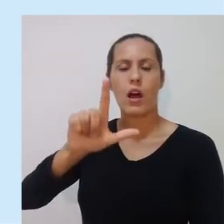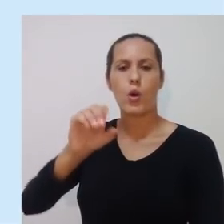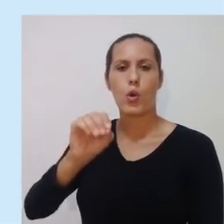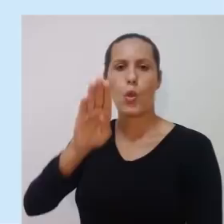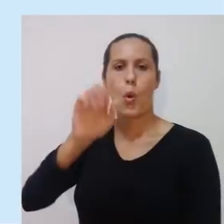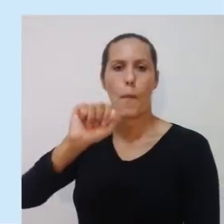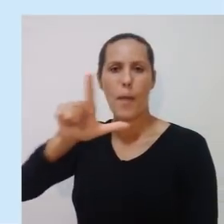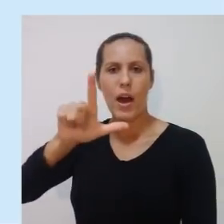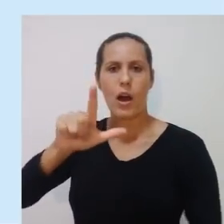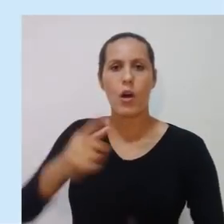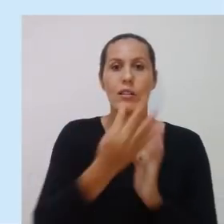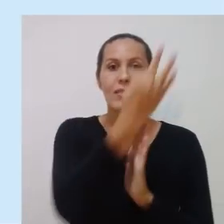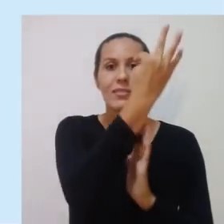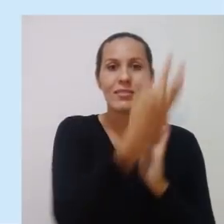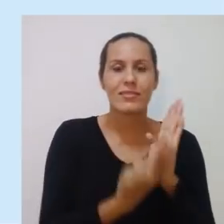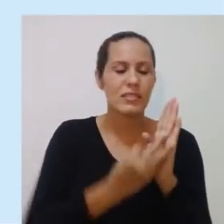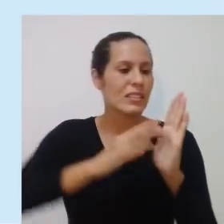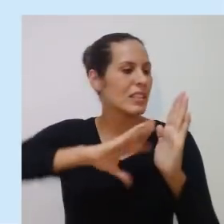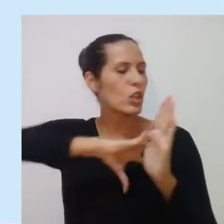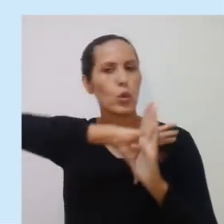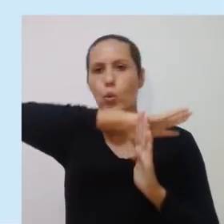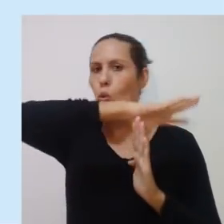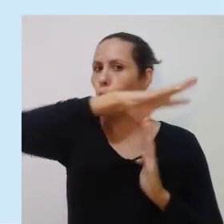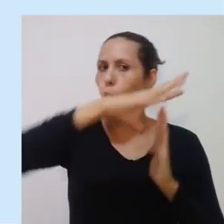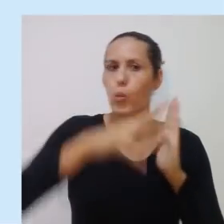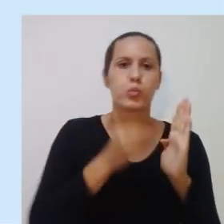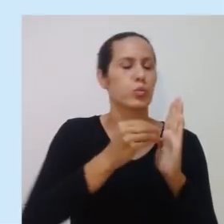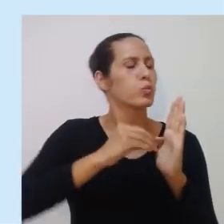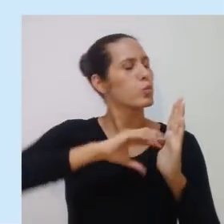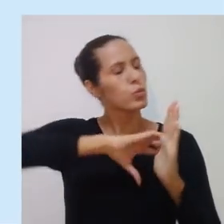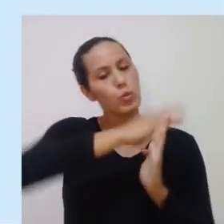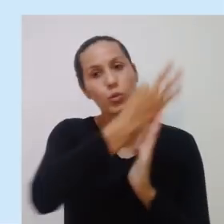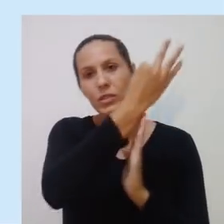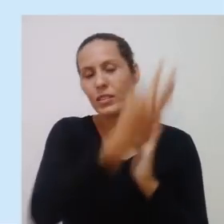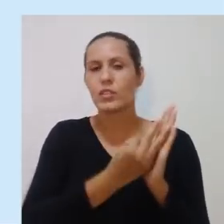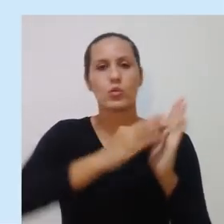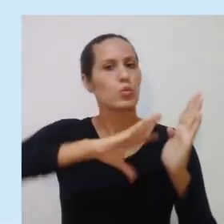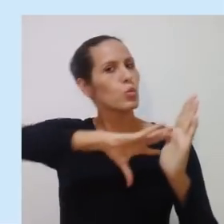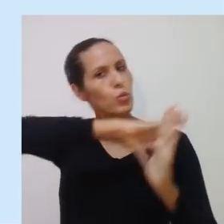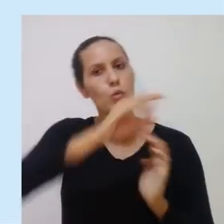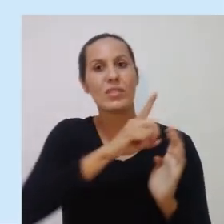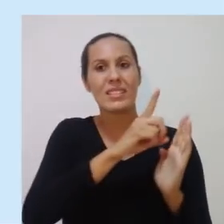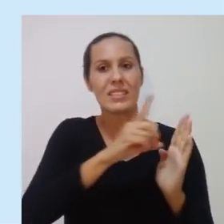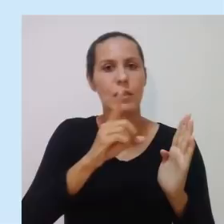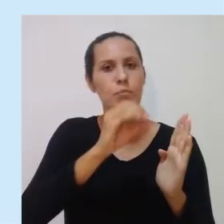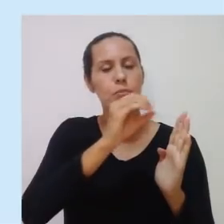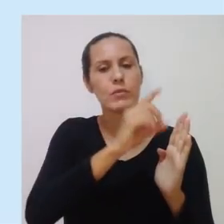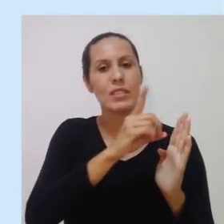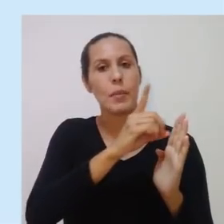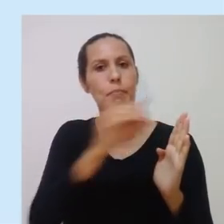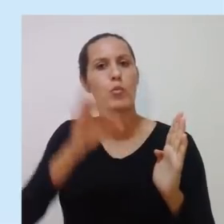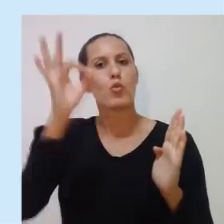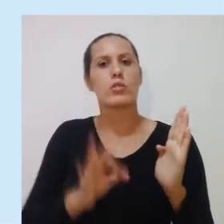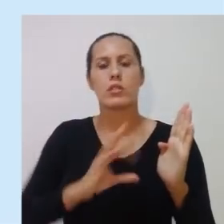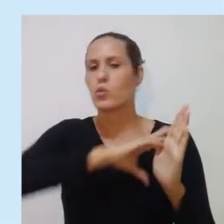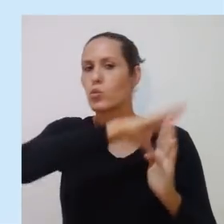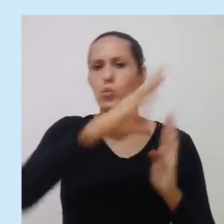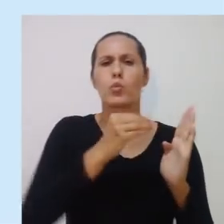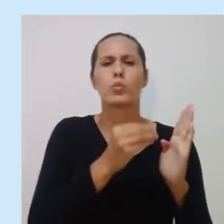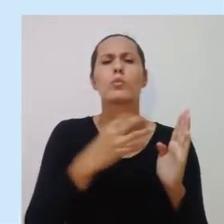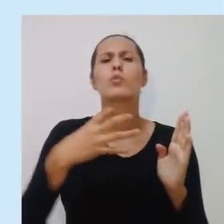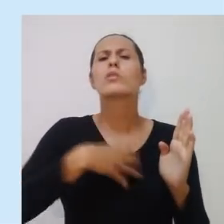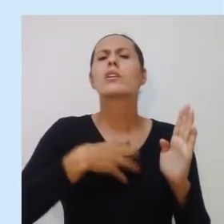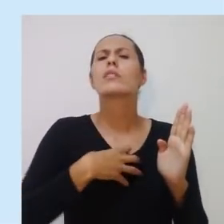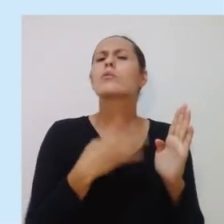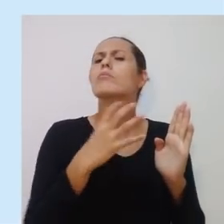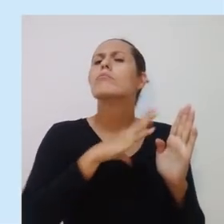do todo, fala do conjunto, fala do texto 100% dele. Qual o sentido